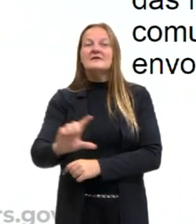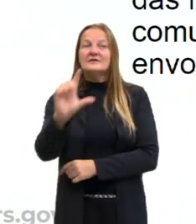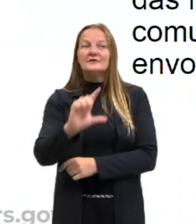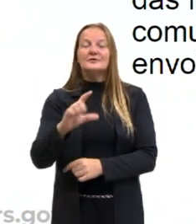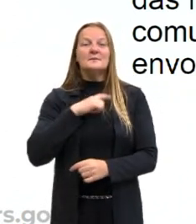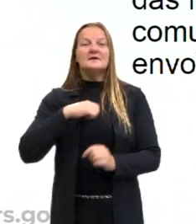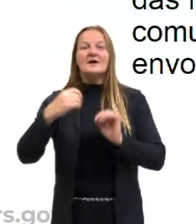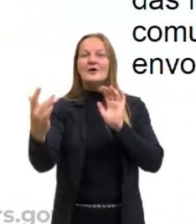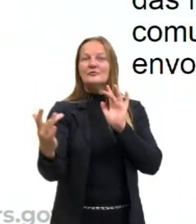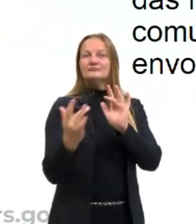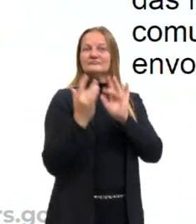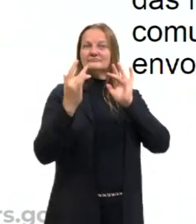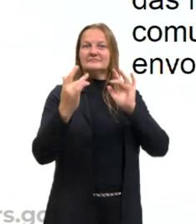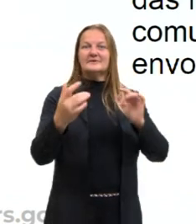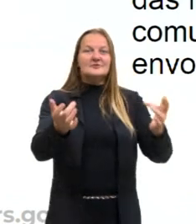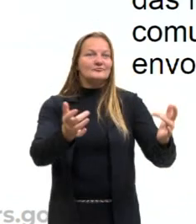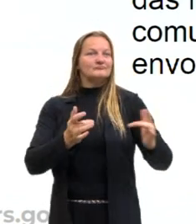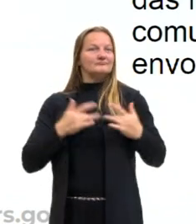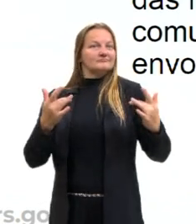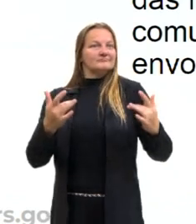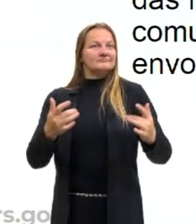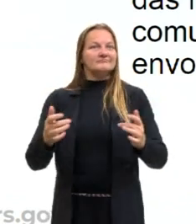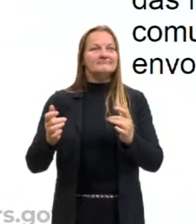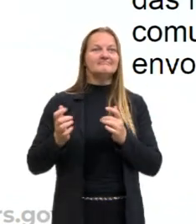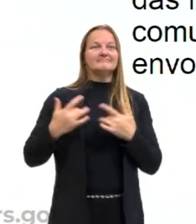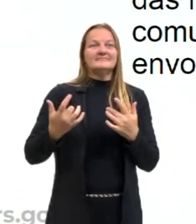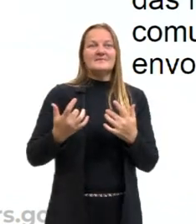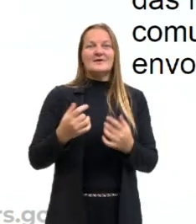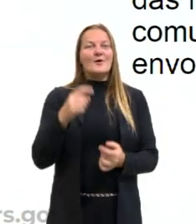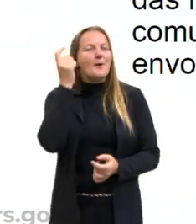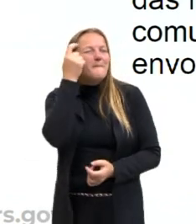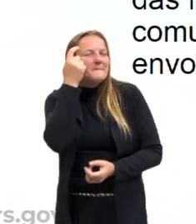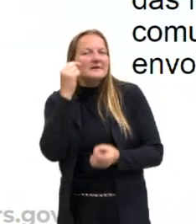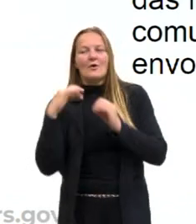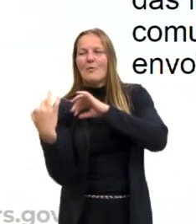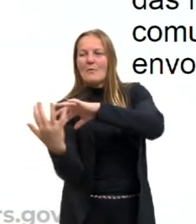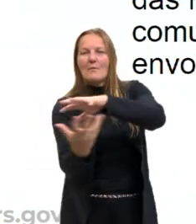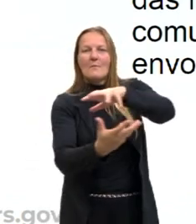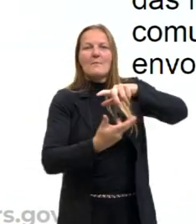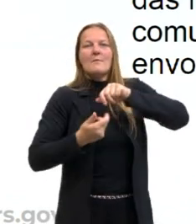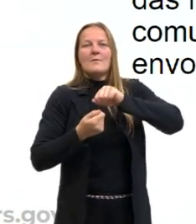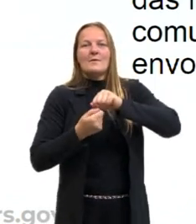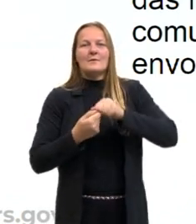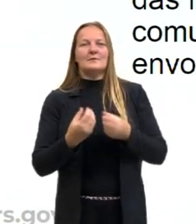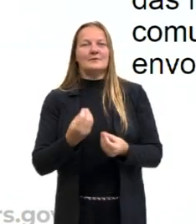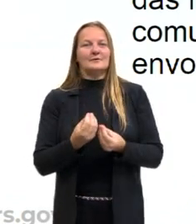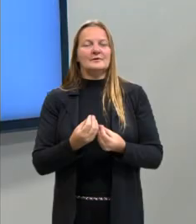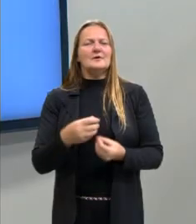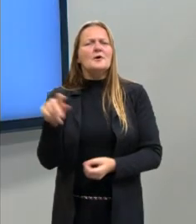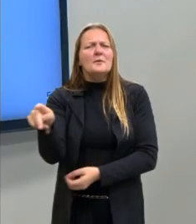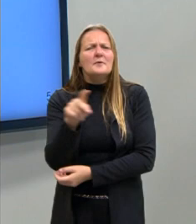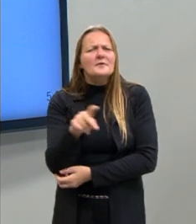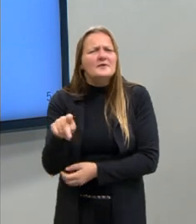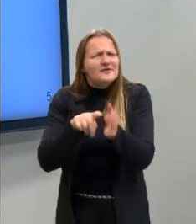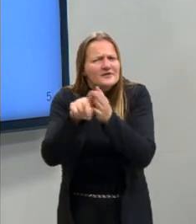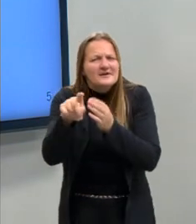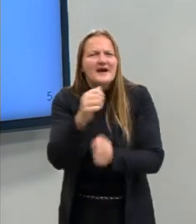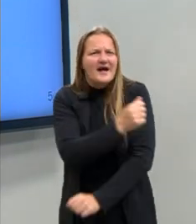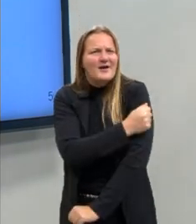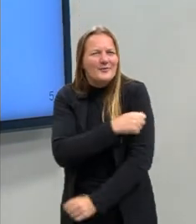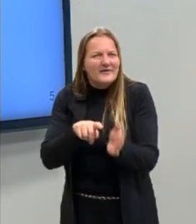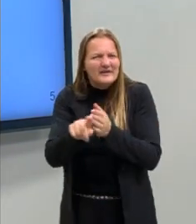ela deve nos tocar Ela deve nos fazer refletir sobre o mundo por isso que quando um aluno me diz professora